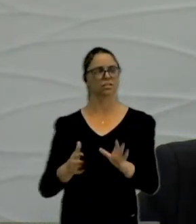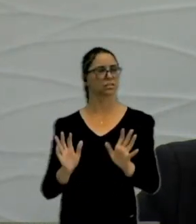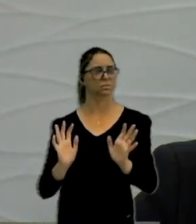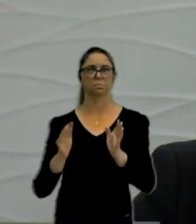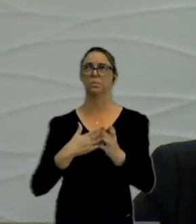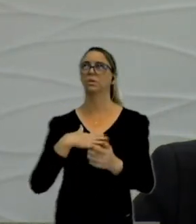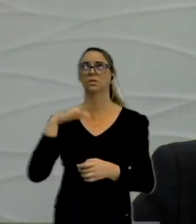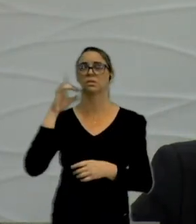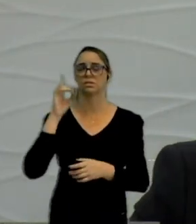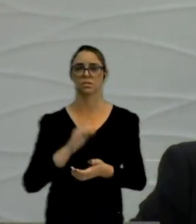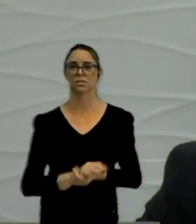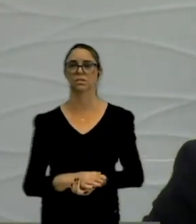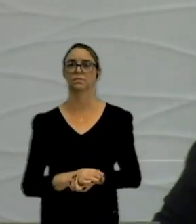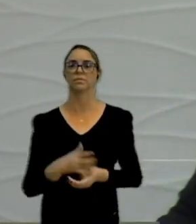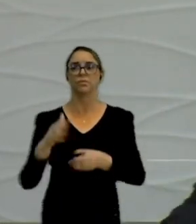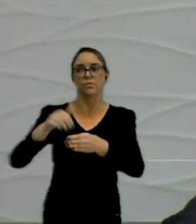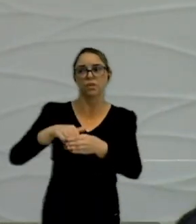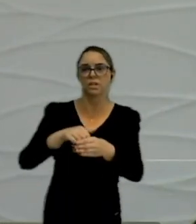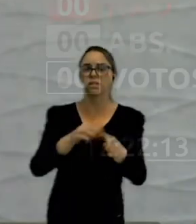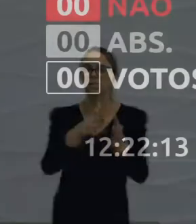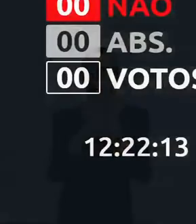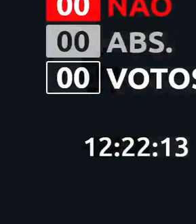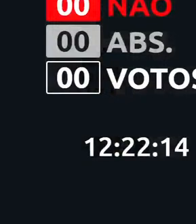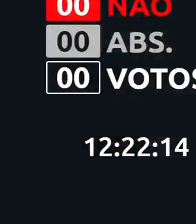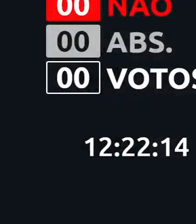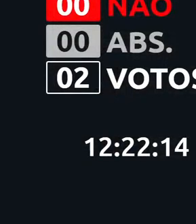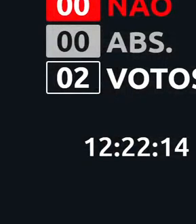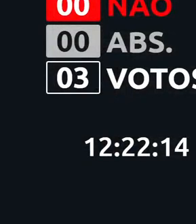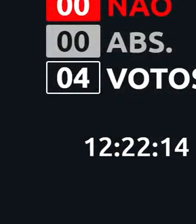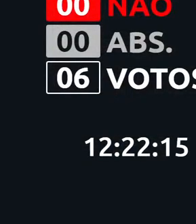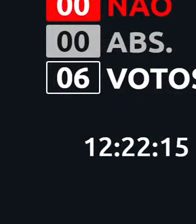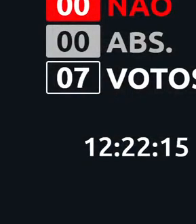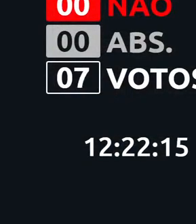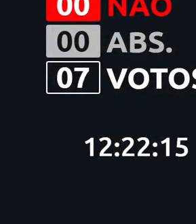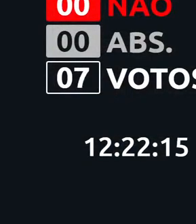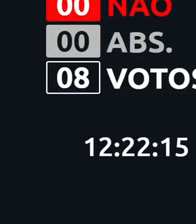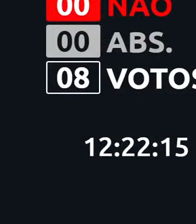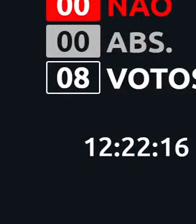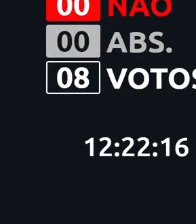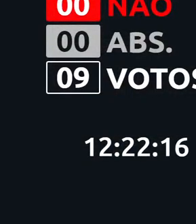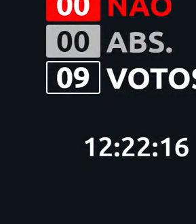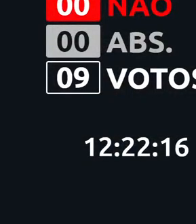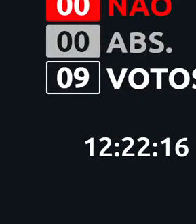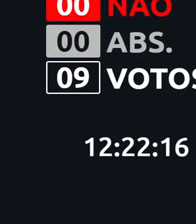requerimento. Quando for discutir requerimento, vamos discutir o que tem no requerimento.